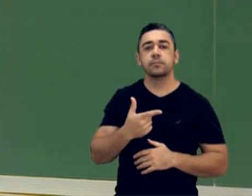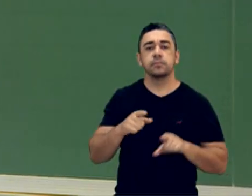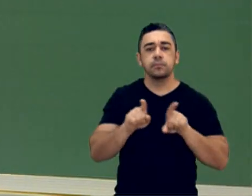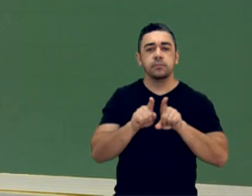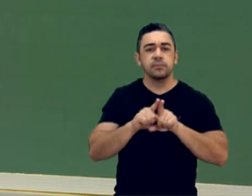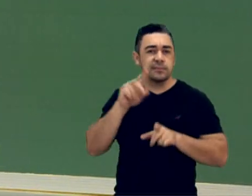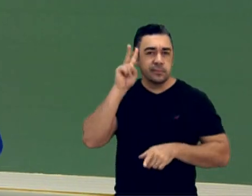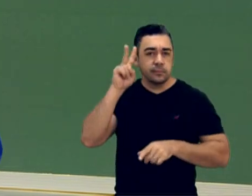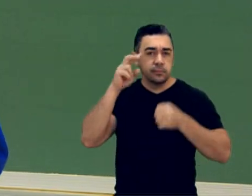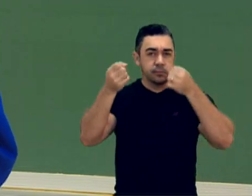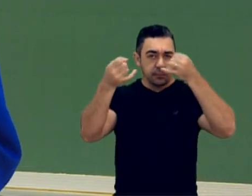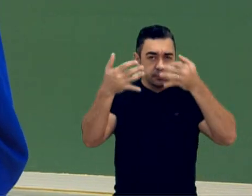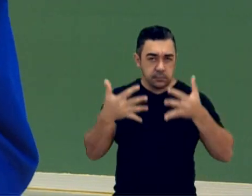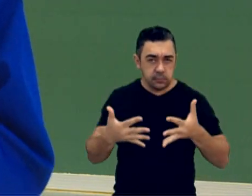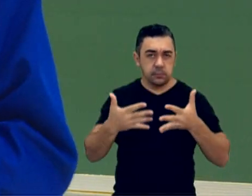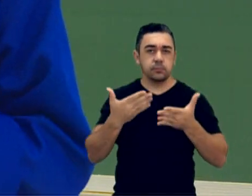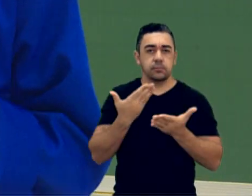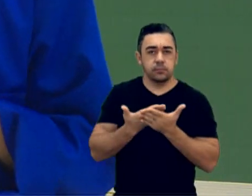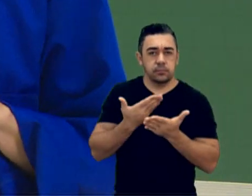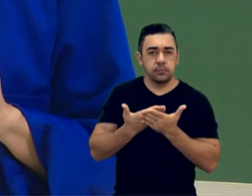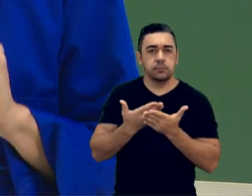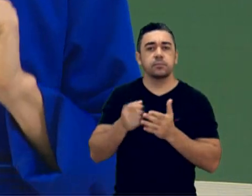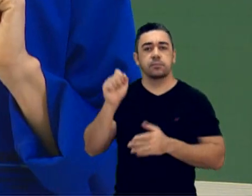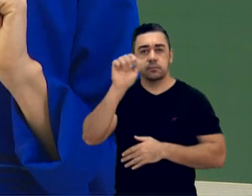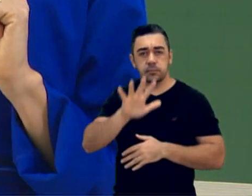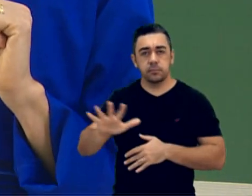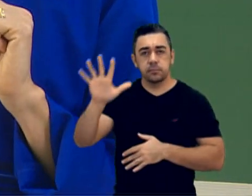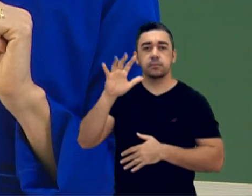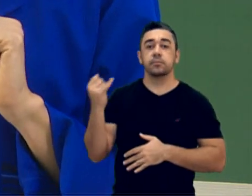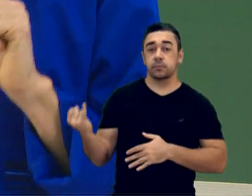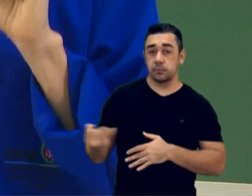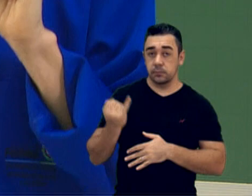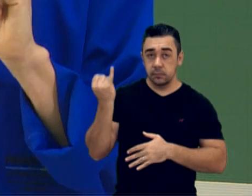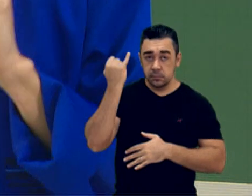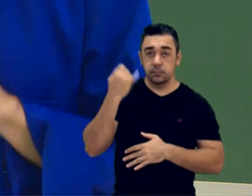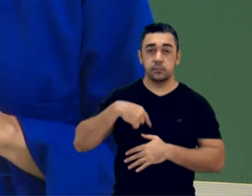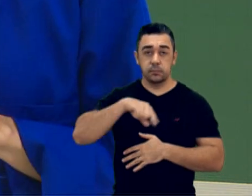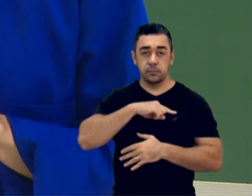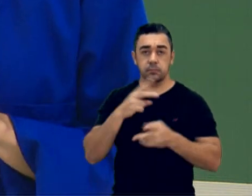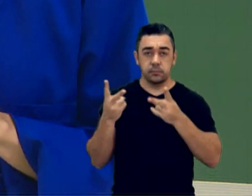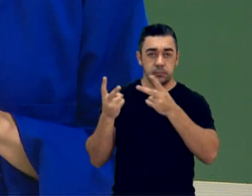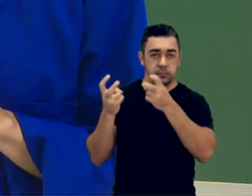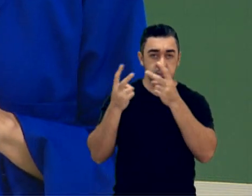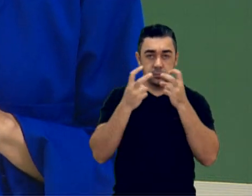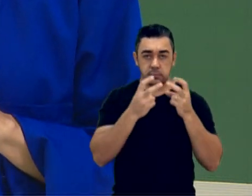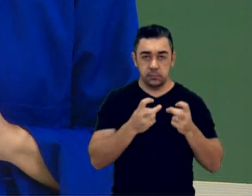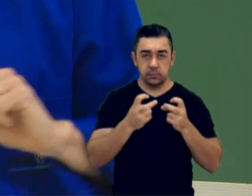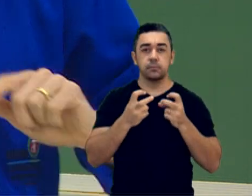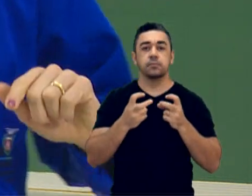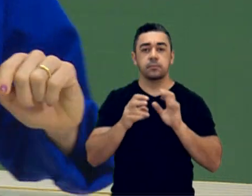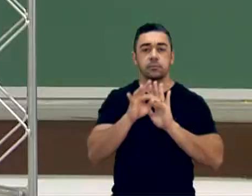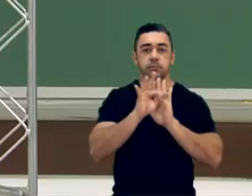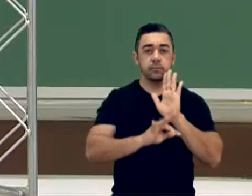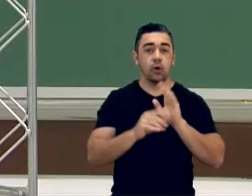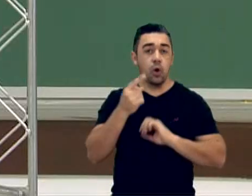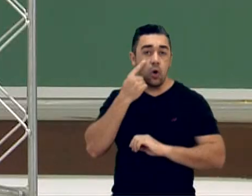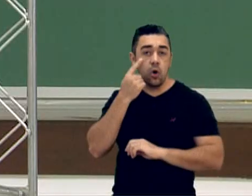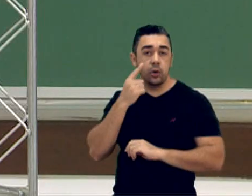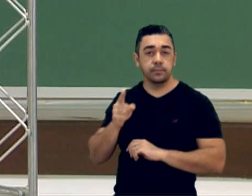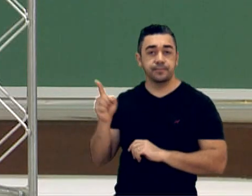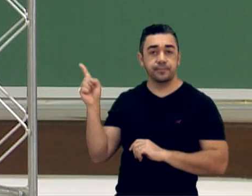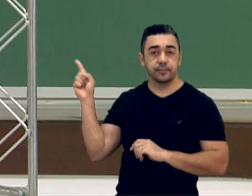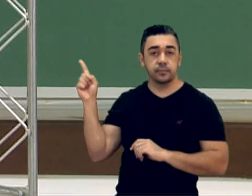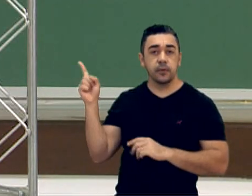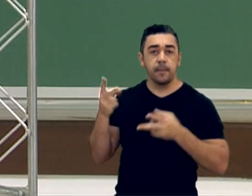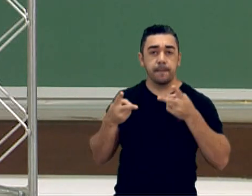falei lá no começo da aula, no primeiro cartoon, que as imagens são importantes na hora de interpretar um texto? Então aqui, ó,